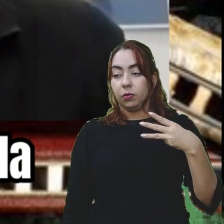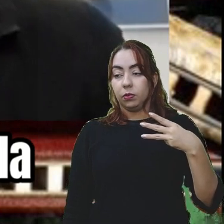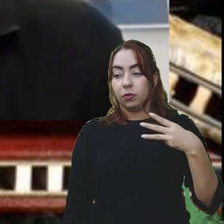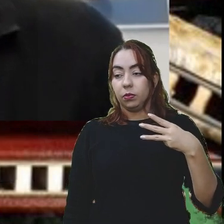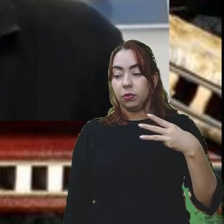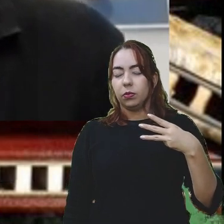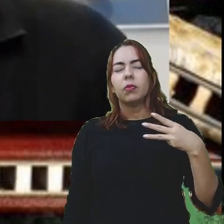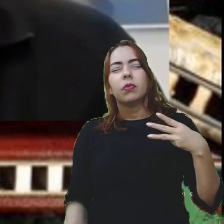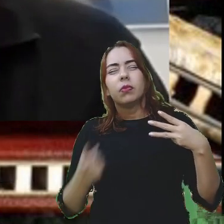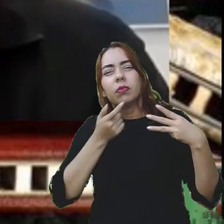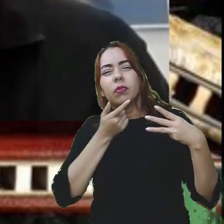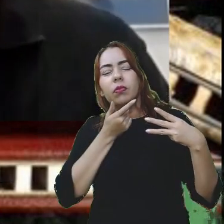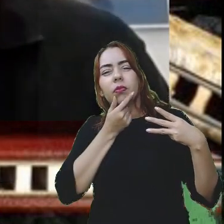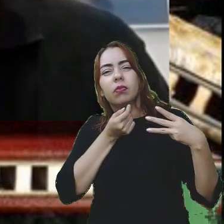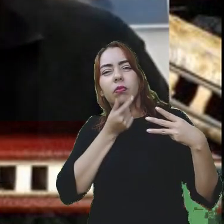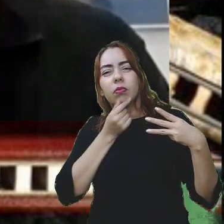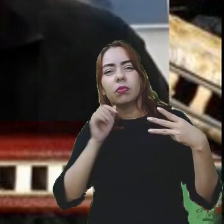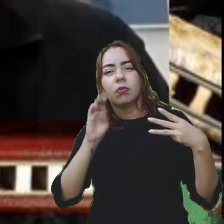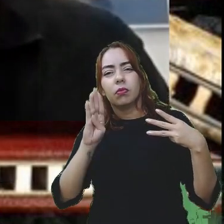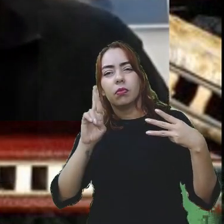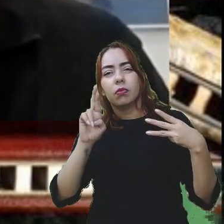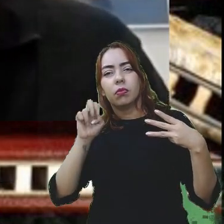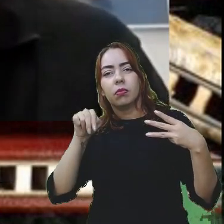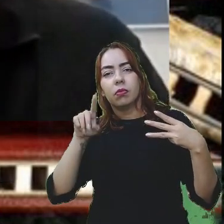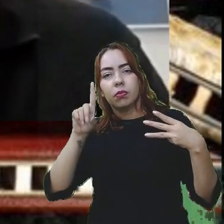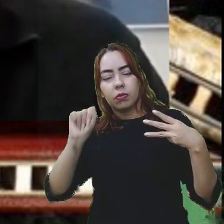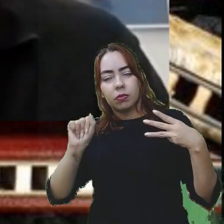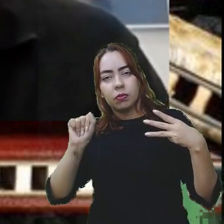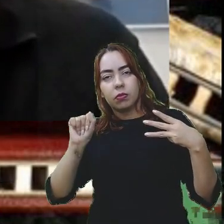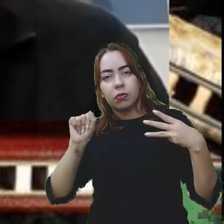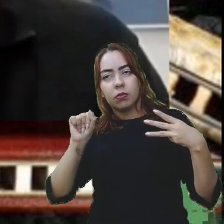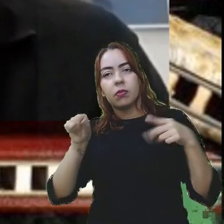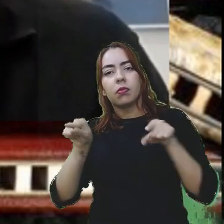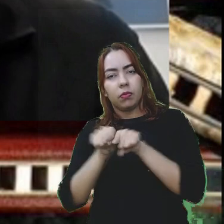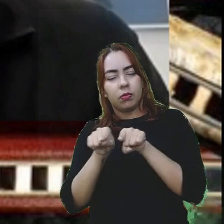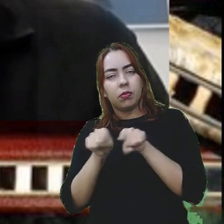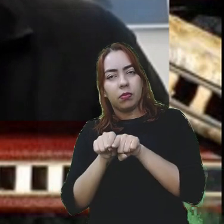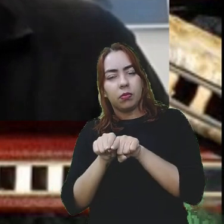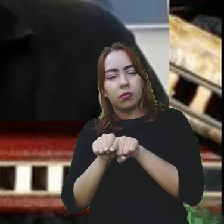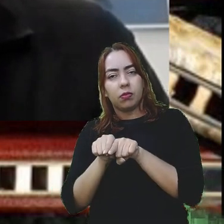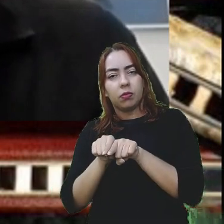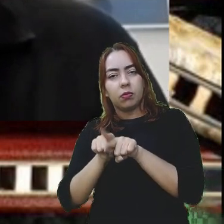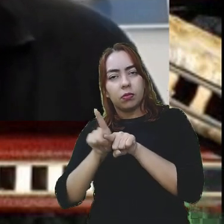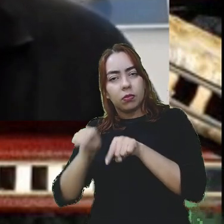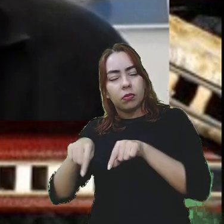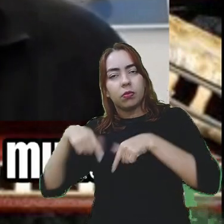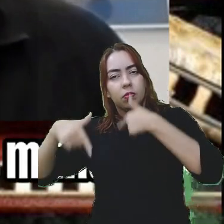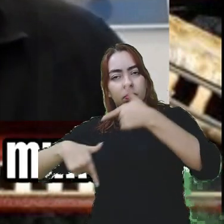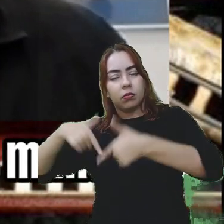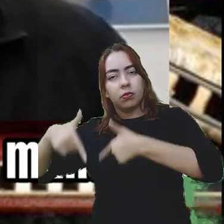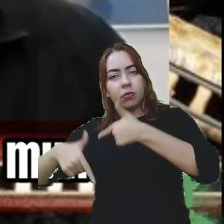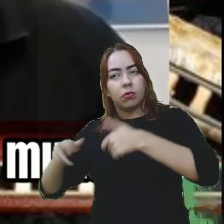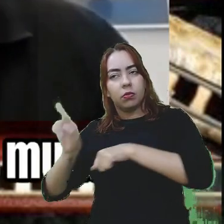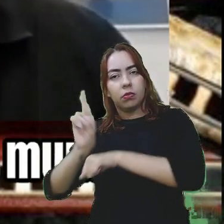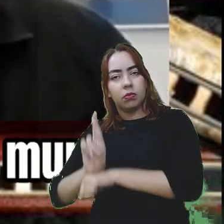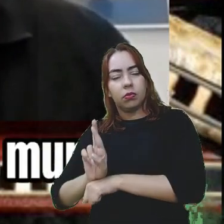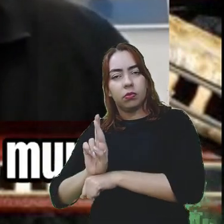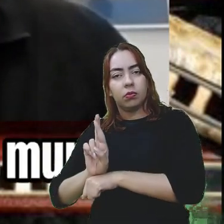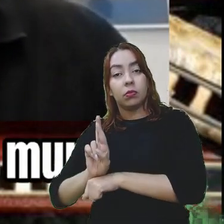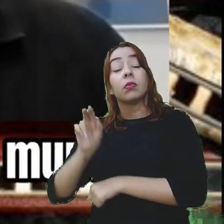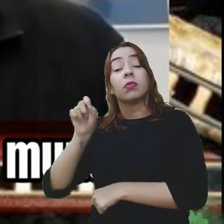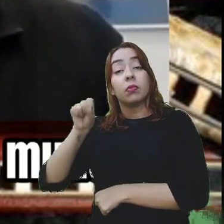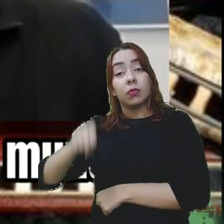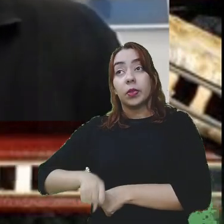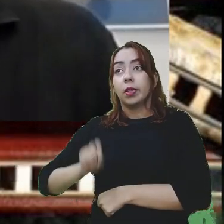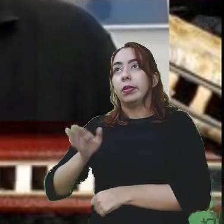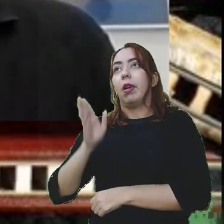Brendan Powell está fazendo trabalhos com a East Stop, né? Isso, eu acho que ele agora está. O Brendan Powell já fez trabalho também com